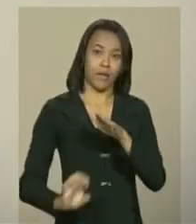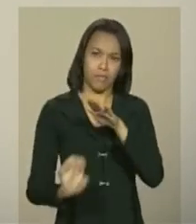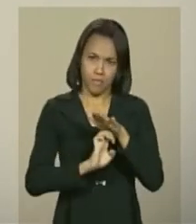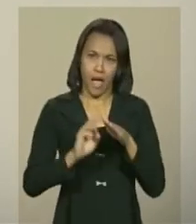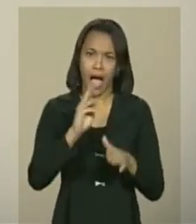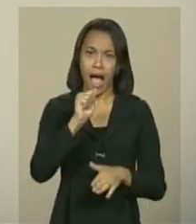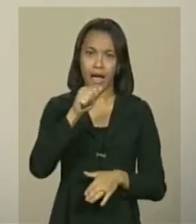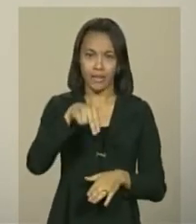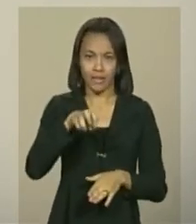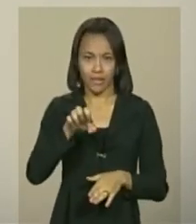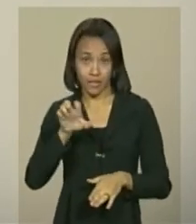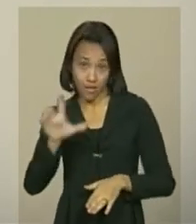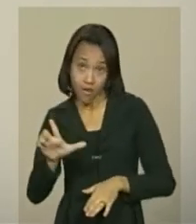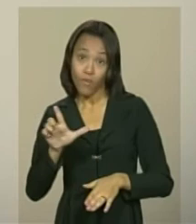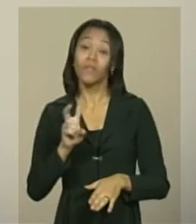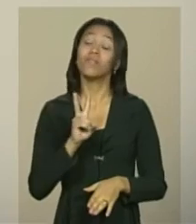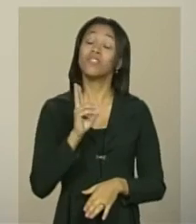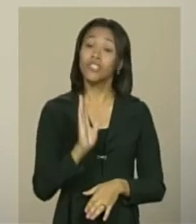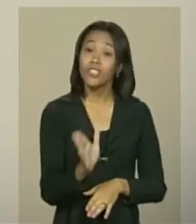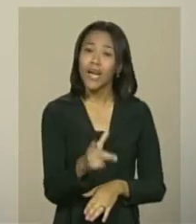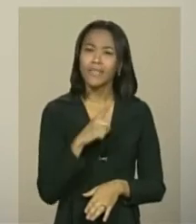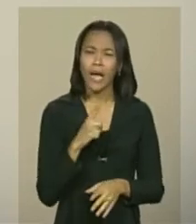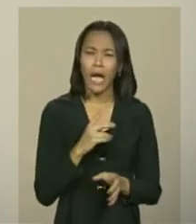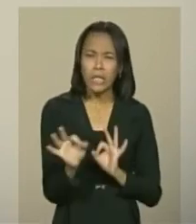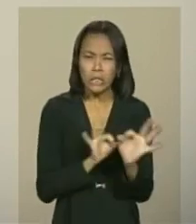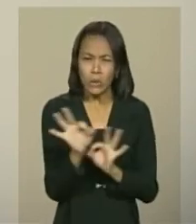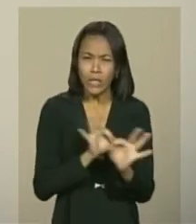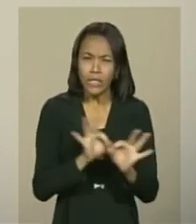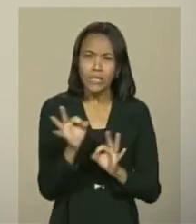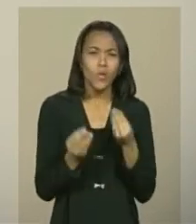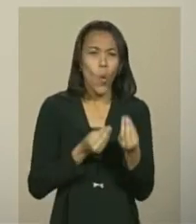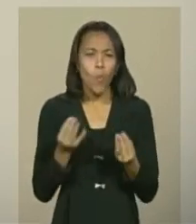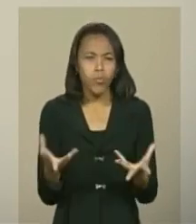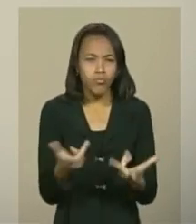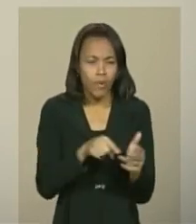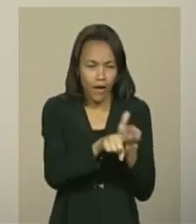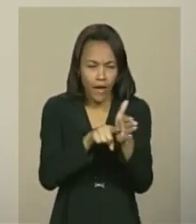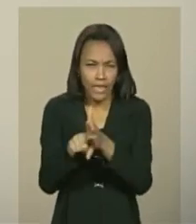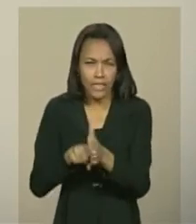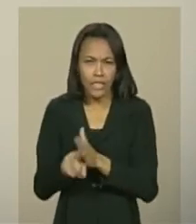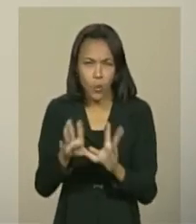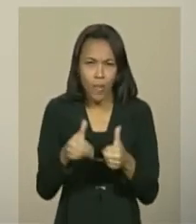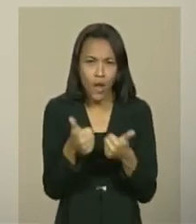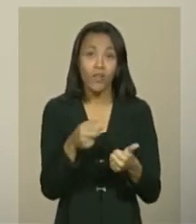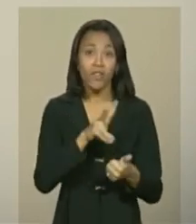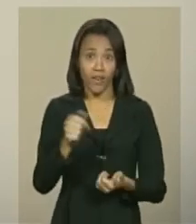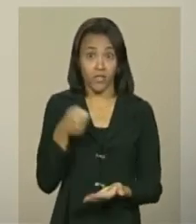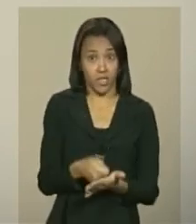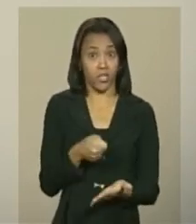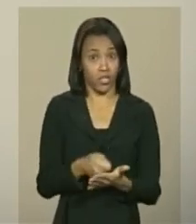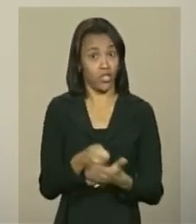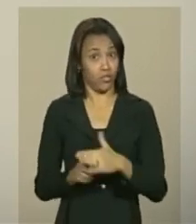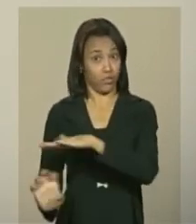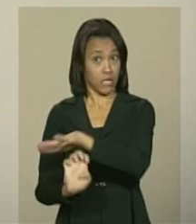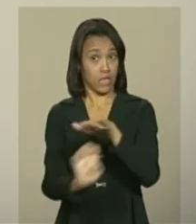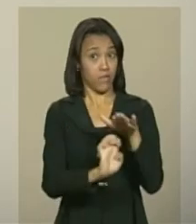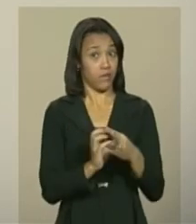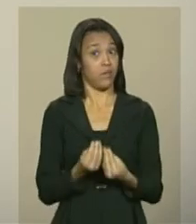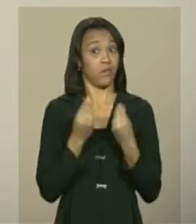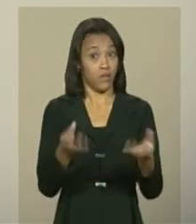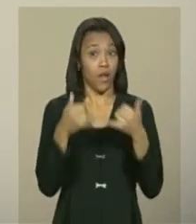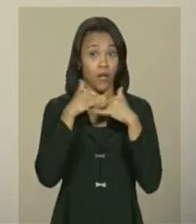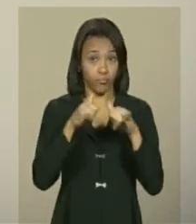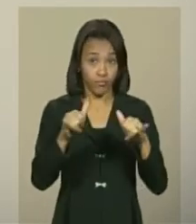Elétrica anel está aprimorando os índices de qualidade que serão exigidos das empresas que